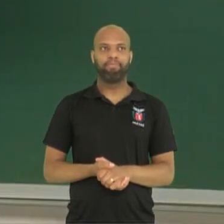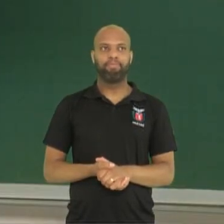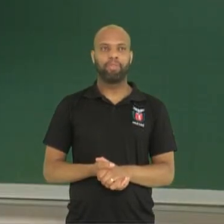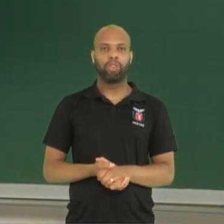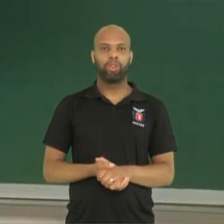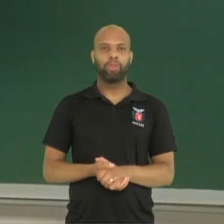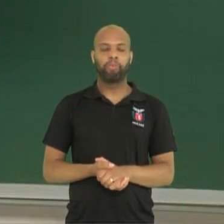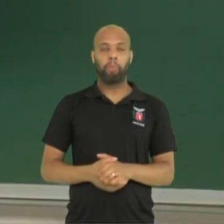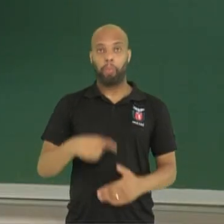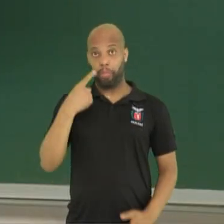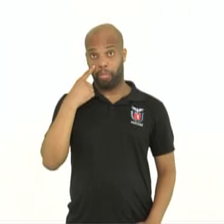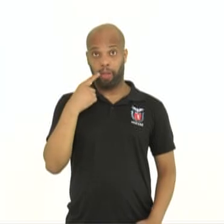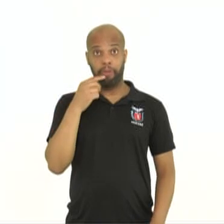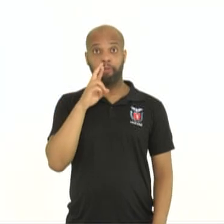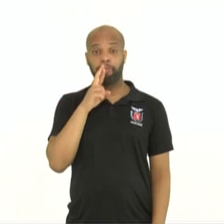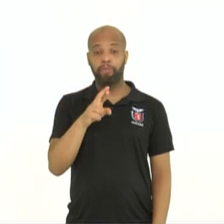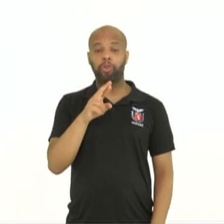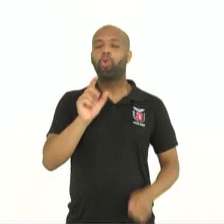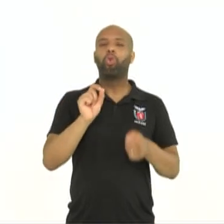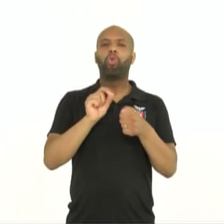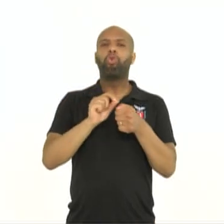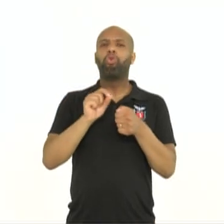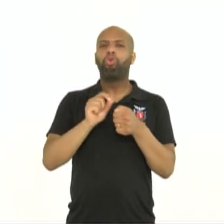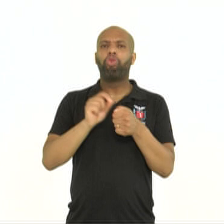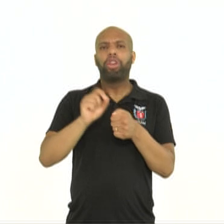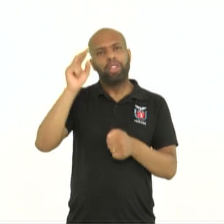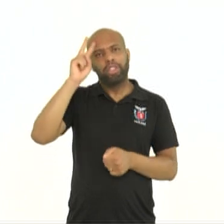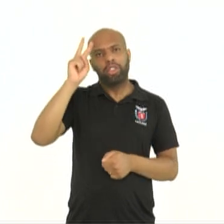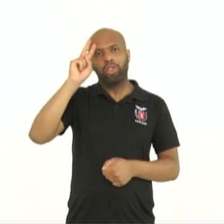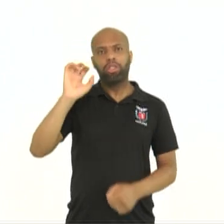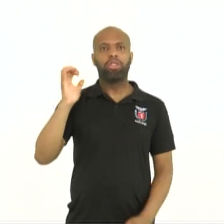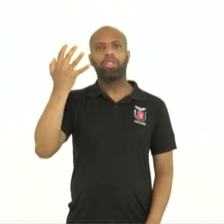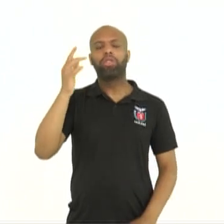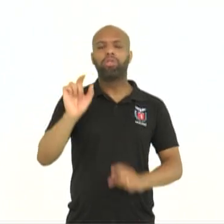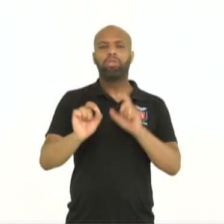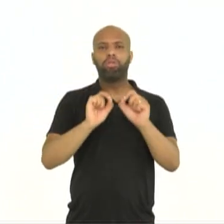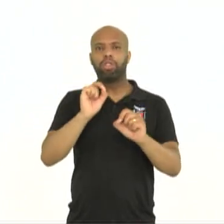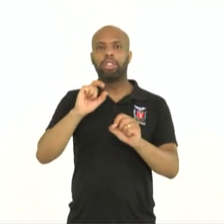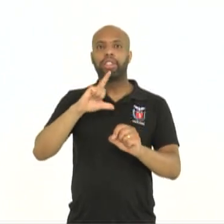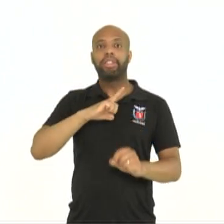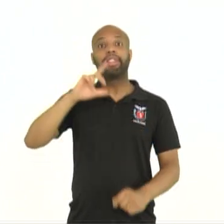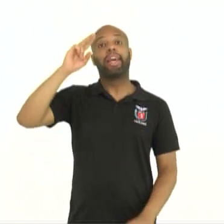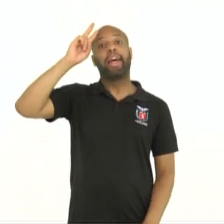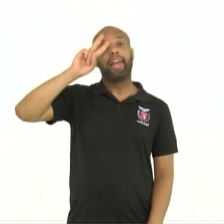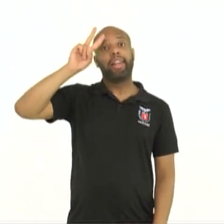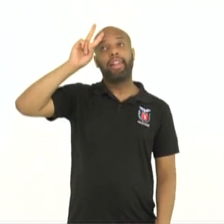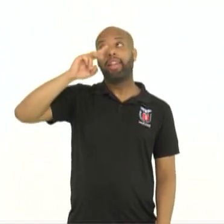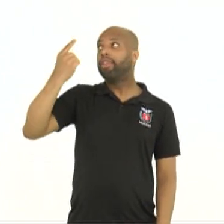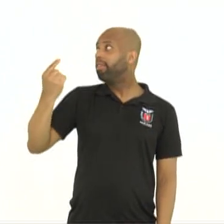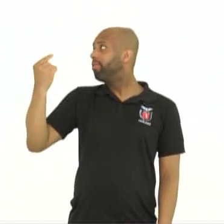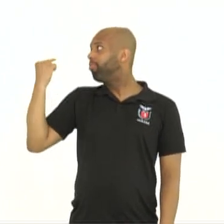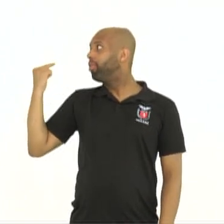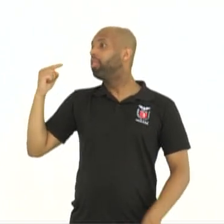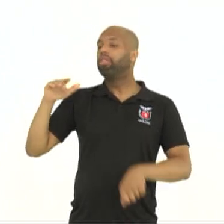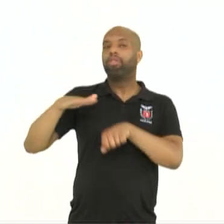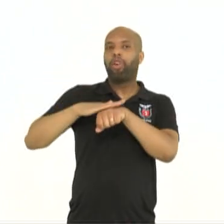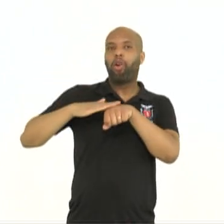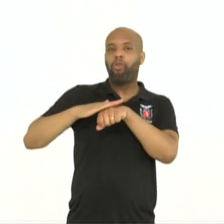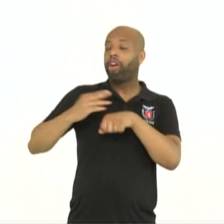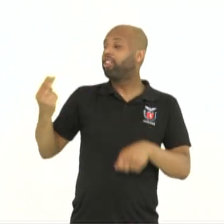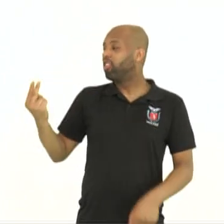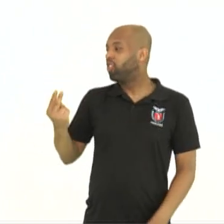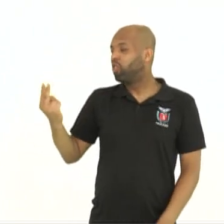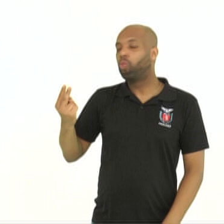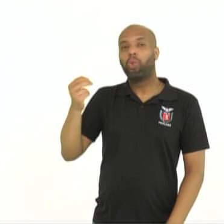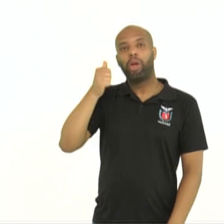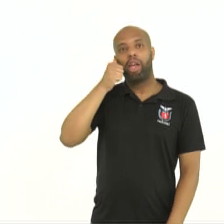Olha lá, confira aqui. O que fez com que essa história acontecesse foi a lembrança de uma conversa entre